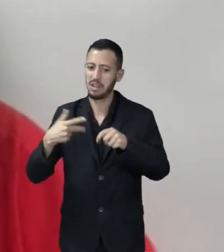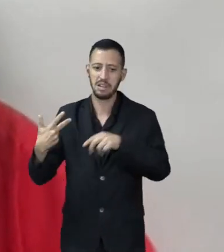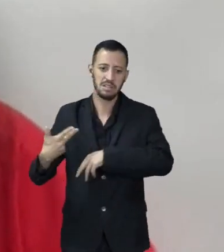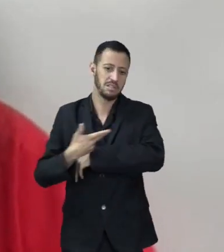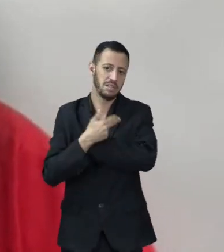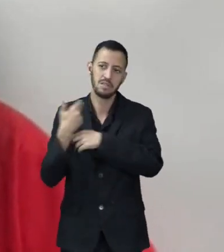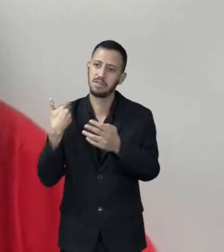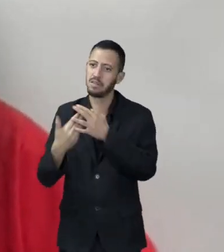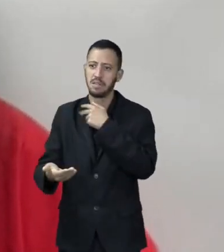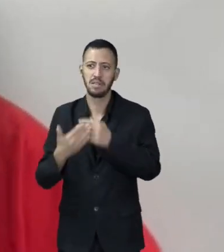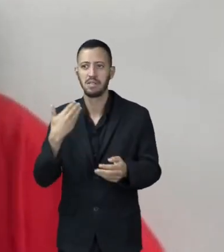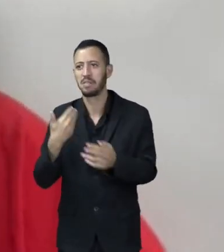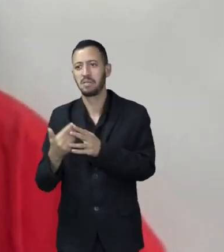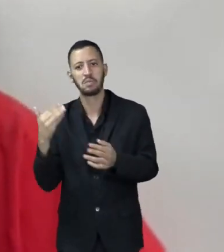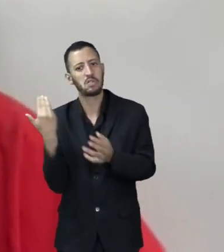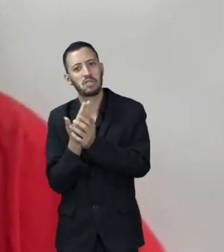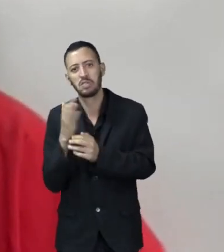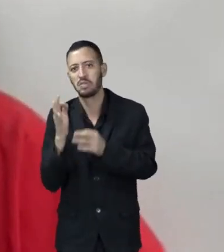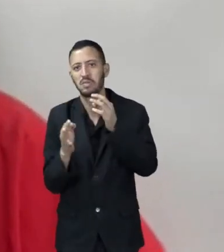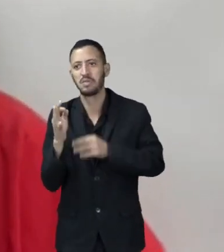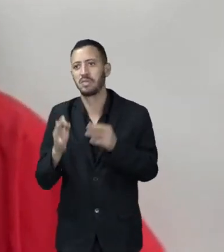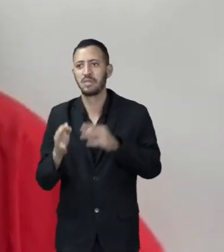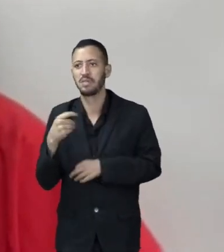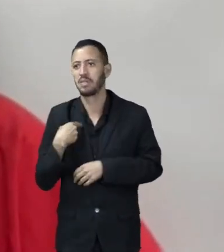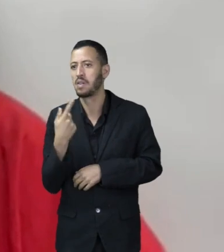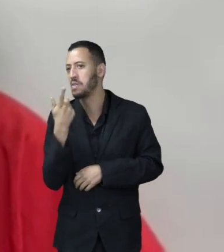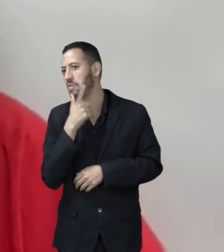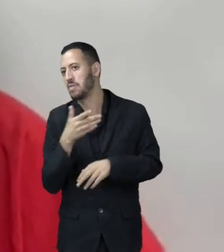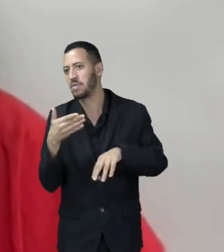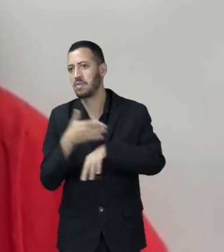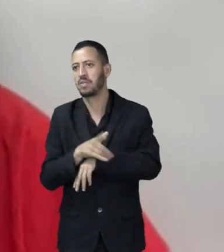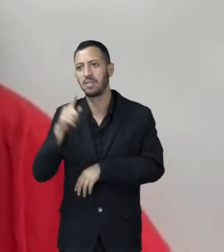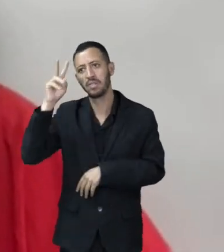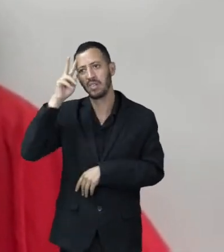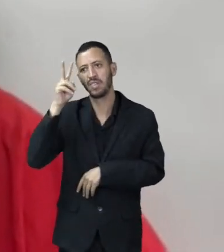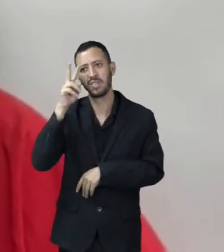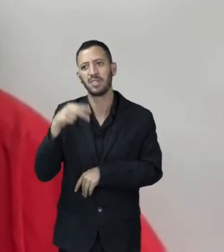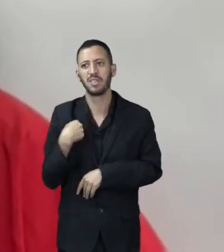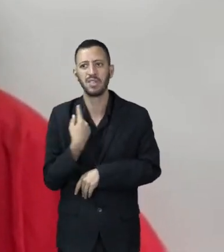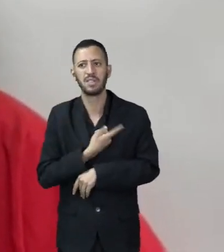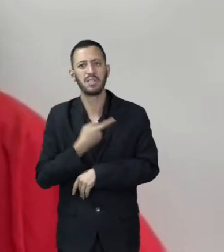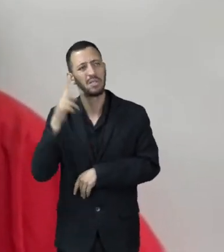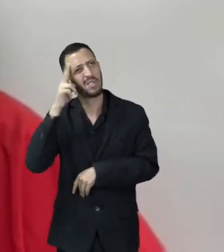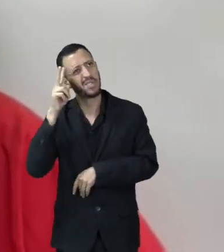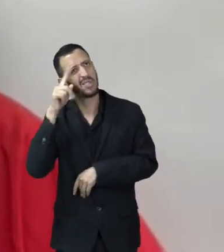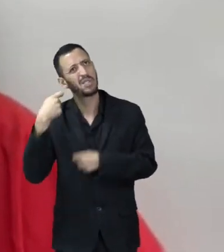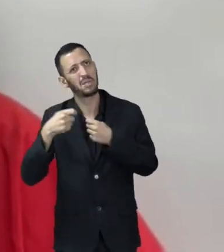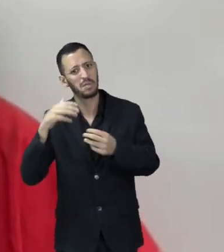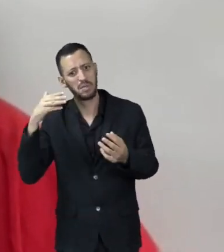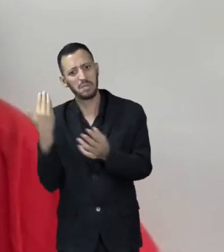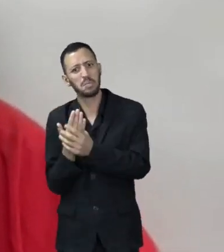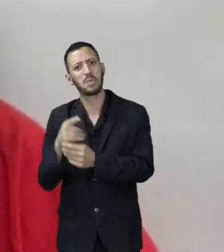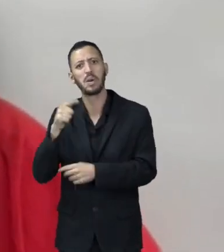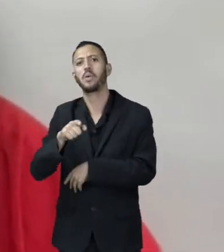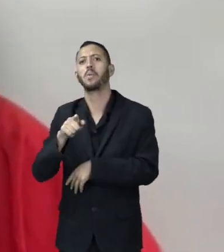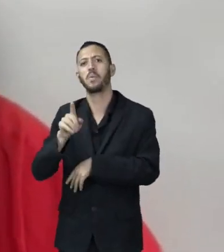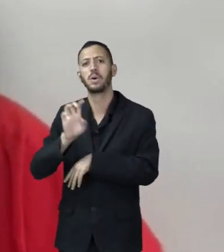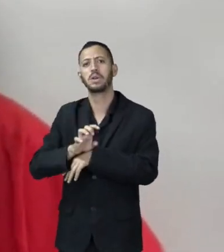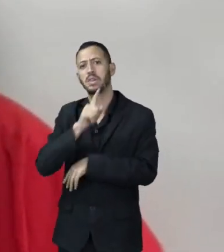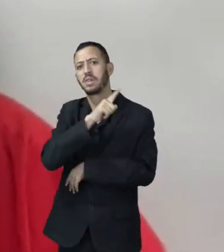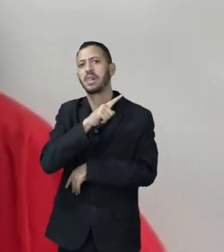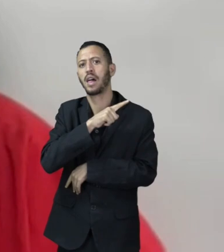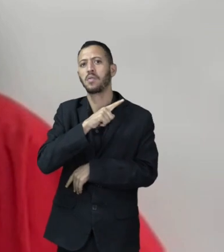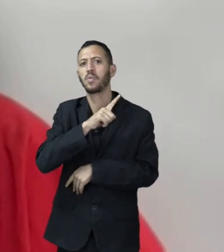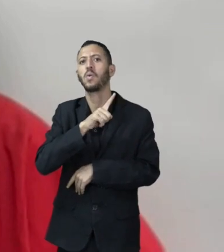qualquer tipo de processo judicial. Eu, infelizmente, não consegui pegar essa época. Eu lembro que eu precisei processar o Estado brasileiro, lá no